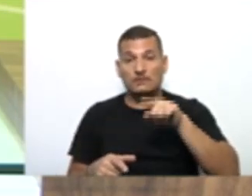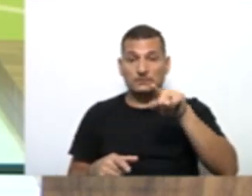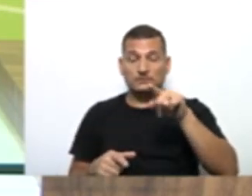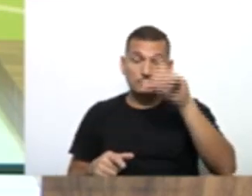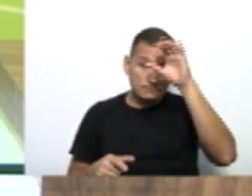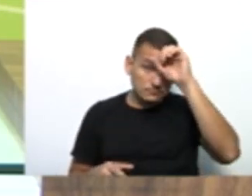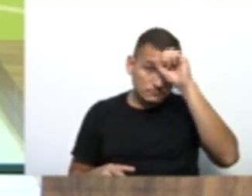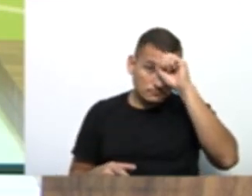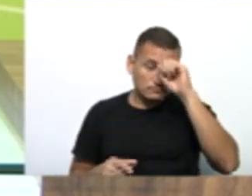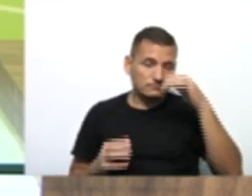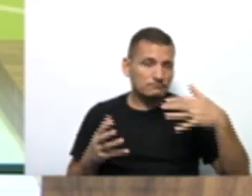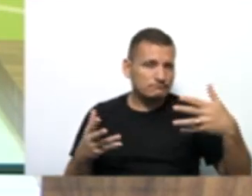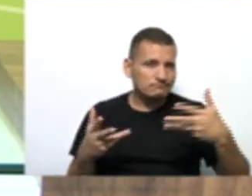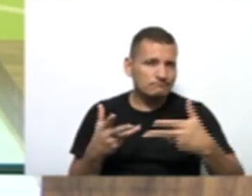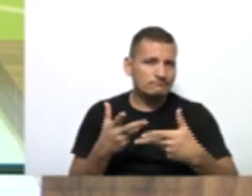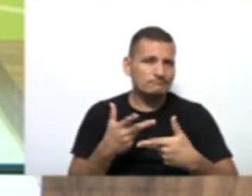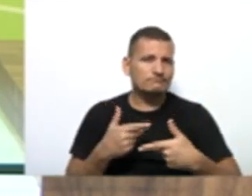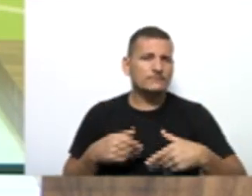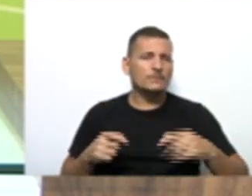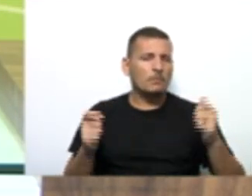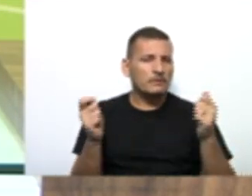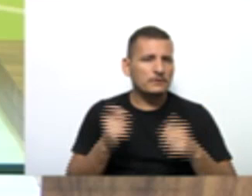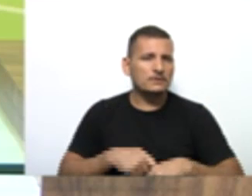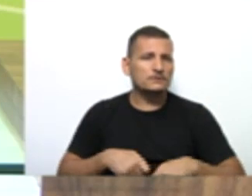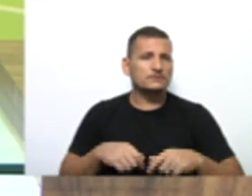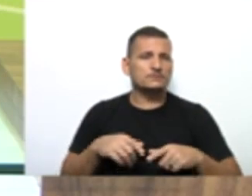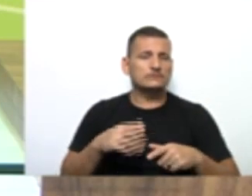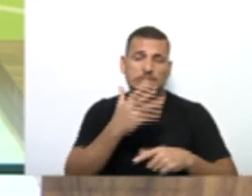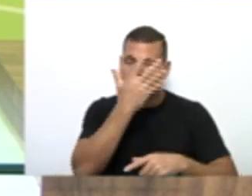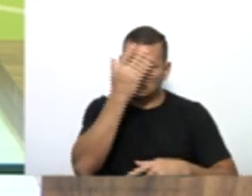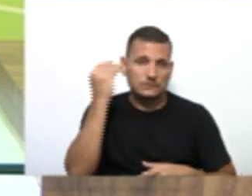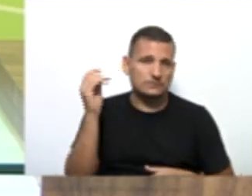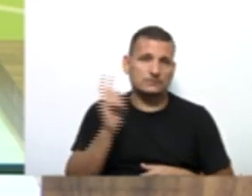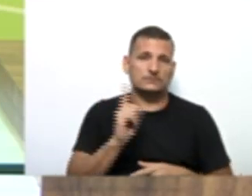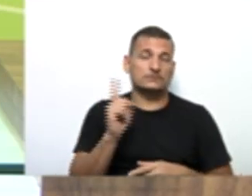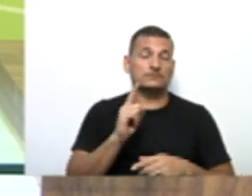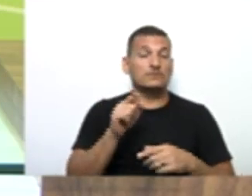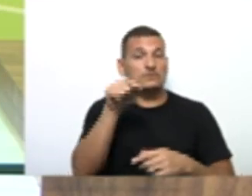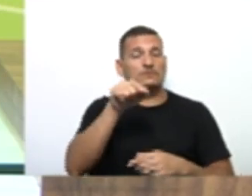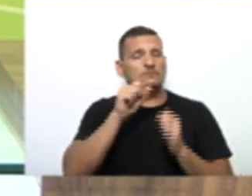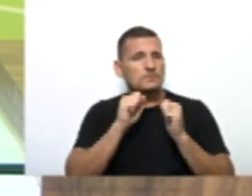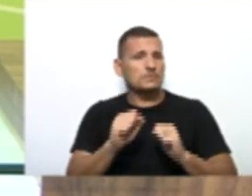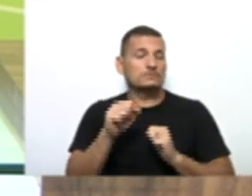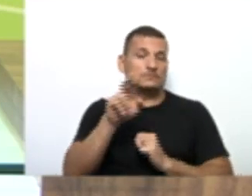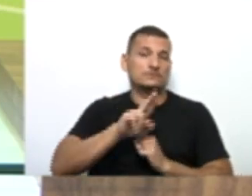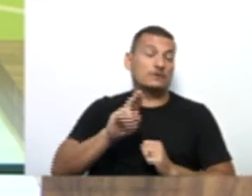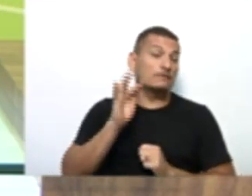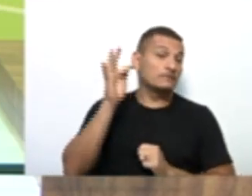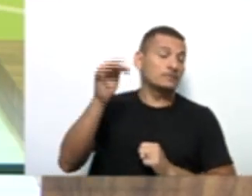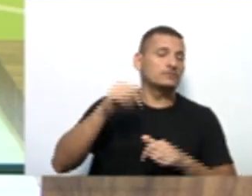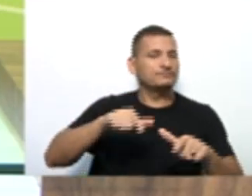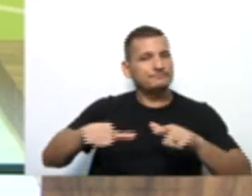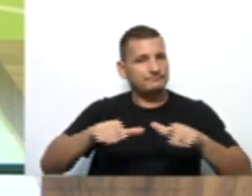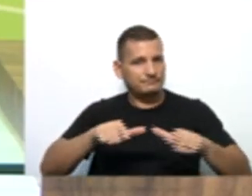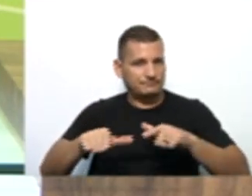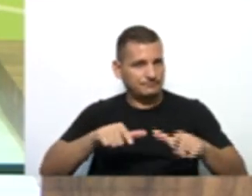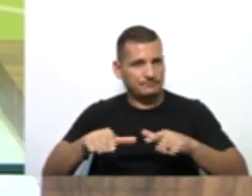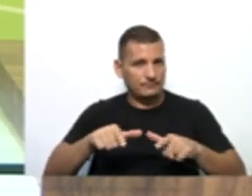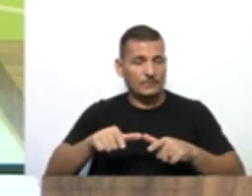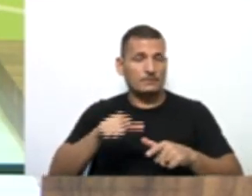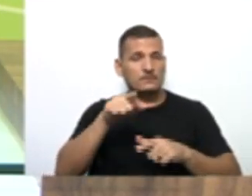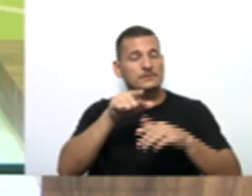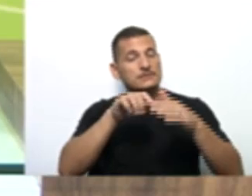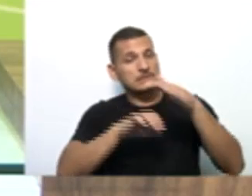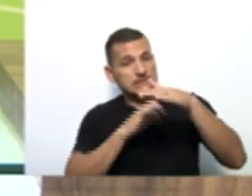habilidades, competências, adquirir essas habilidades e não esquecê-las, para que vocês possam utilizá-las no mercado de trabalho e para que vocês possam